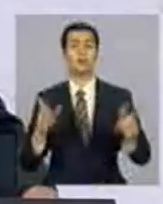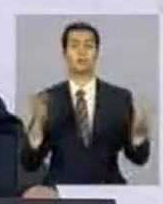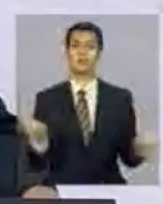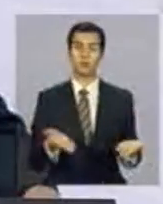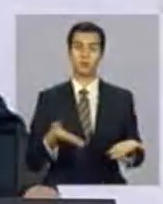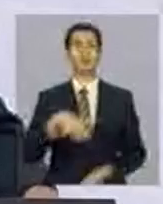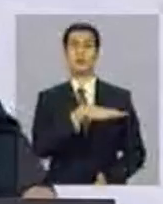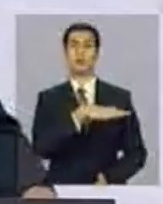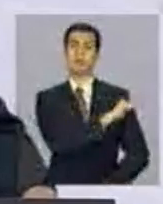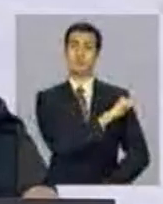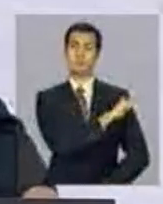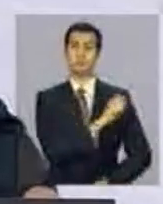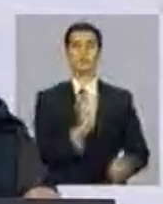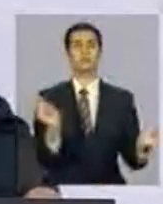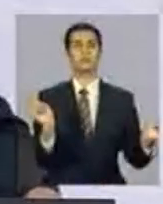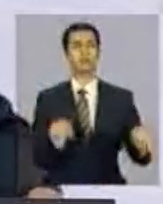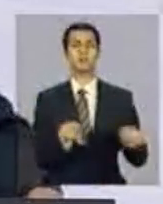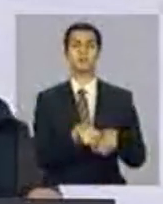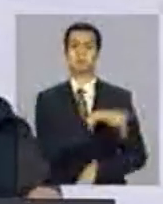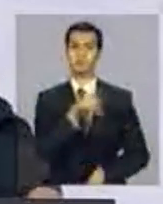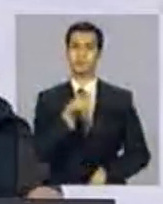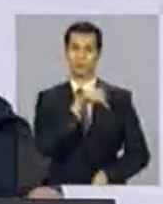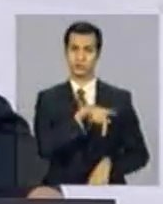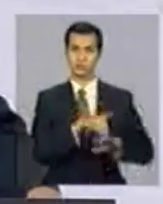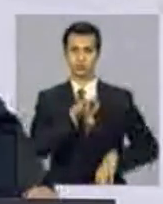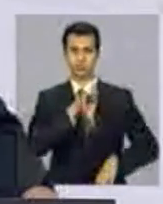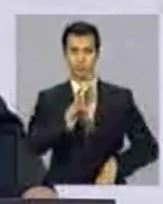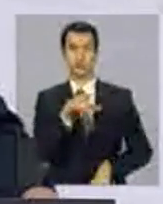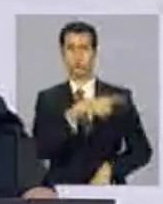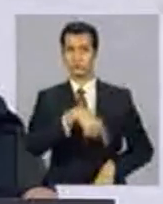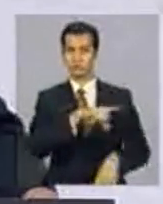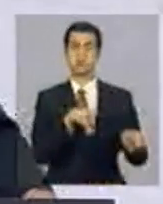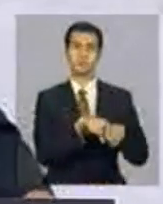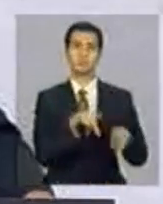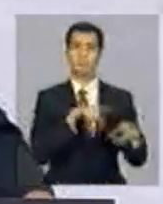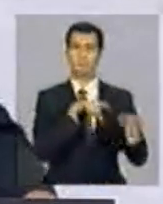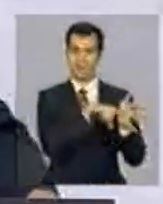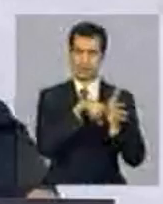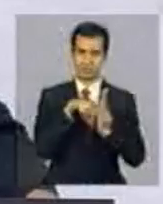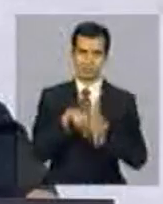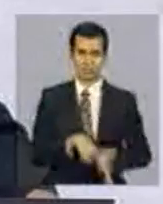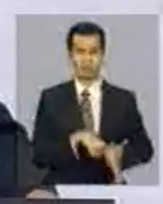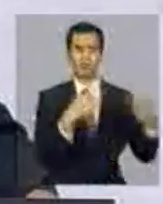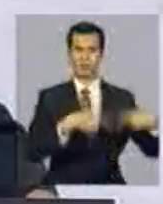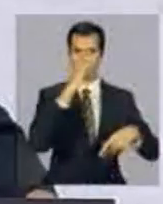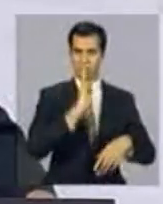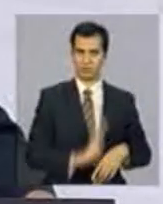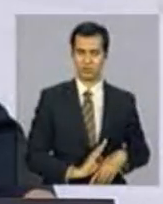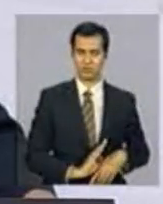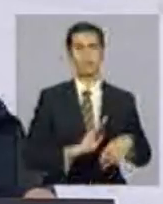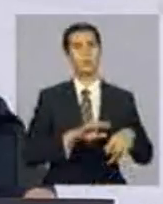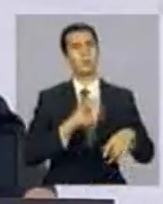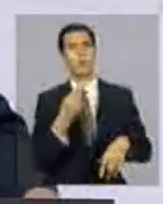de nossos alunos, de nossos professores, doutores, de pesquisadores nacionais e